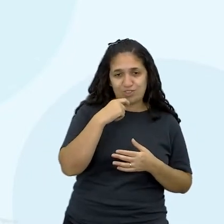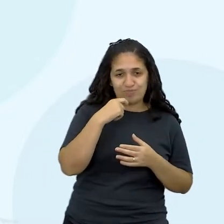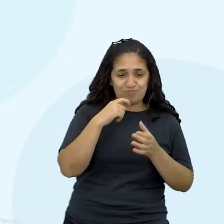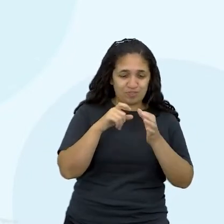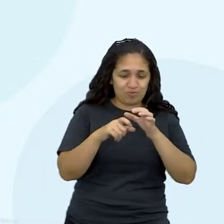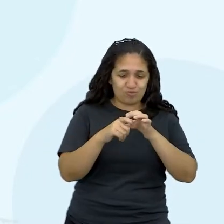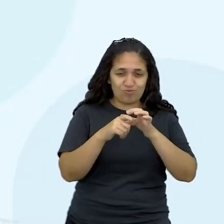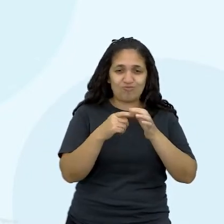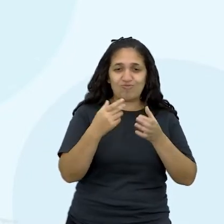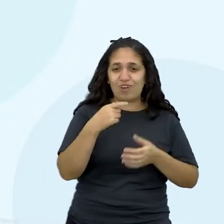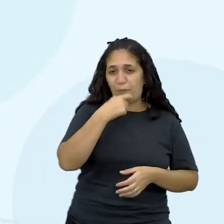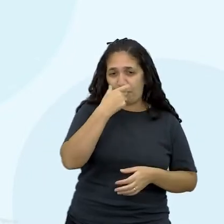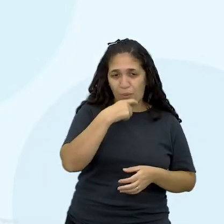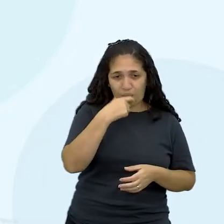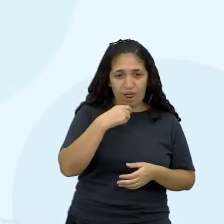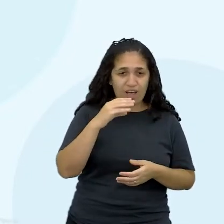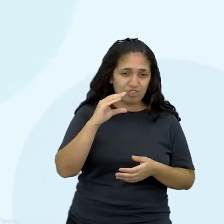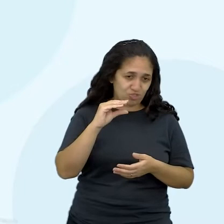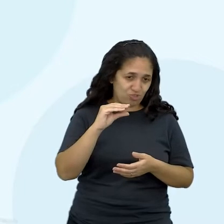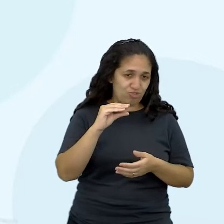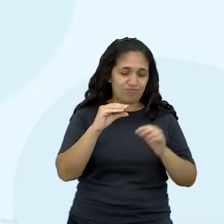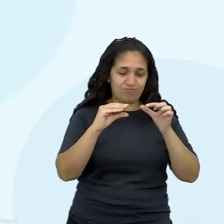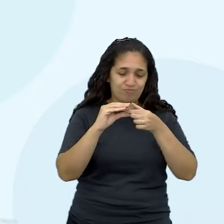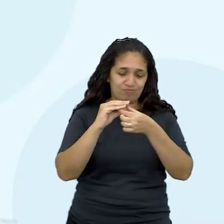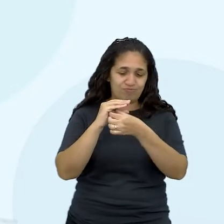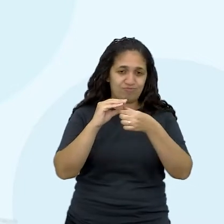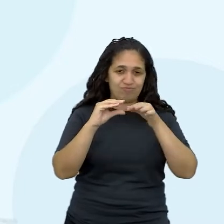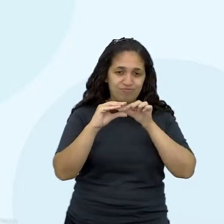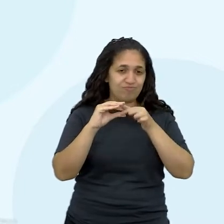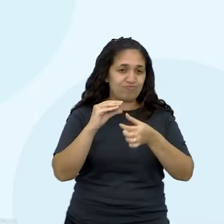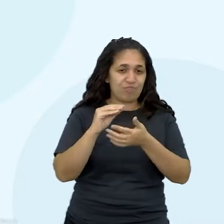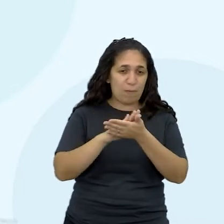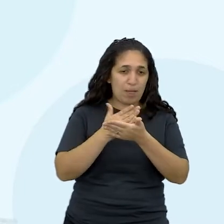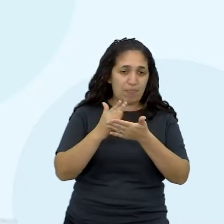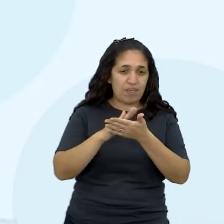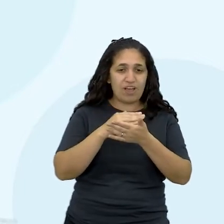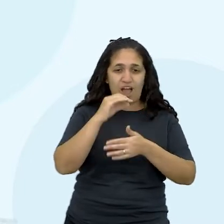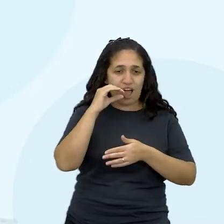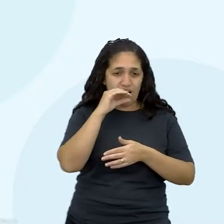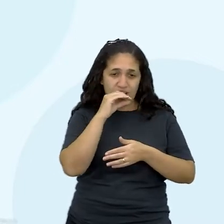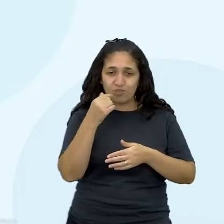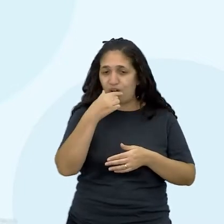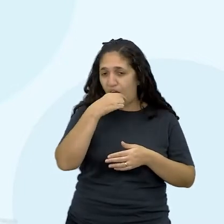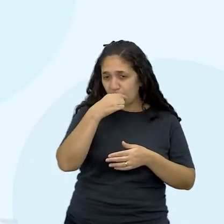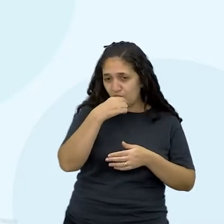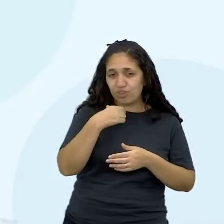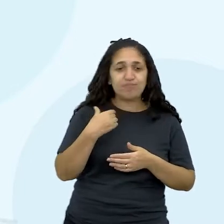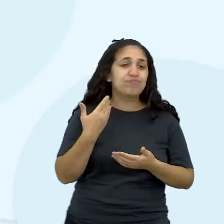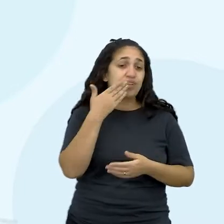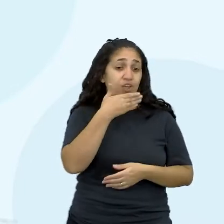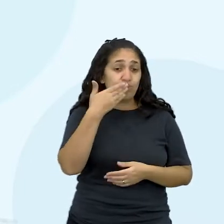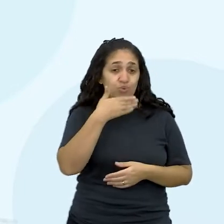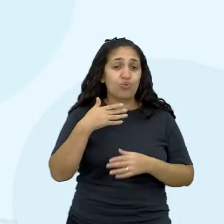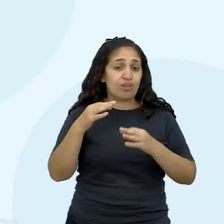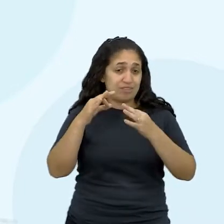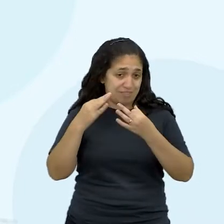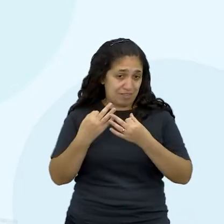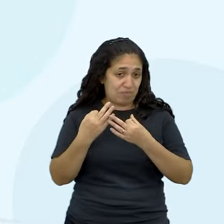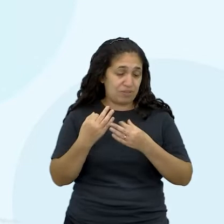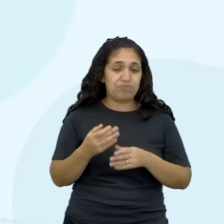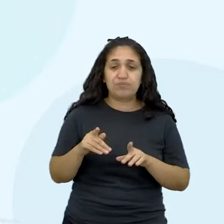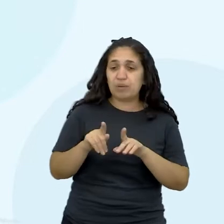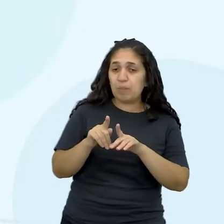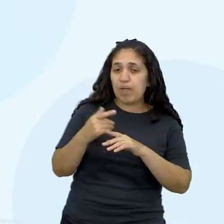recheadas, naquelas bolachas e biscoitos amanteigados, né? A gente tem ali o açúcar simples, são os produtos mais